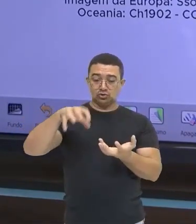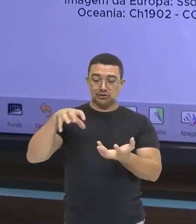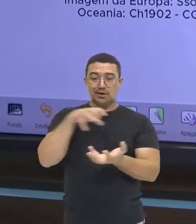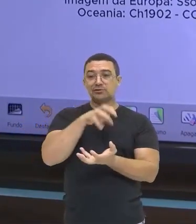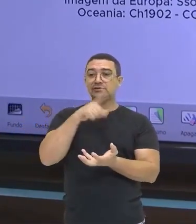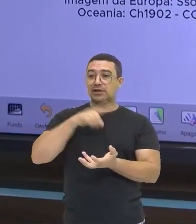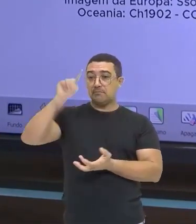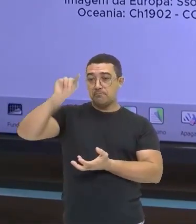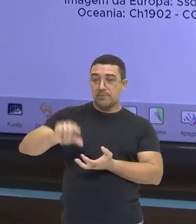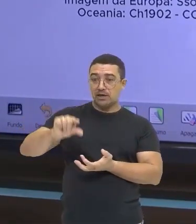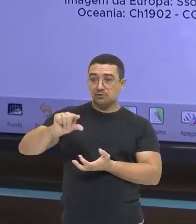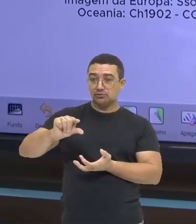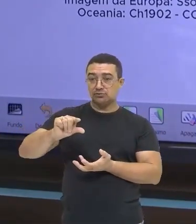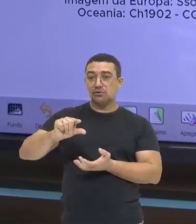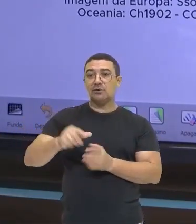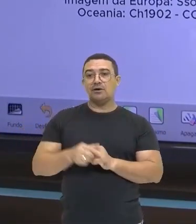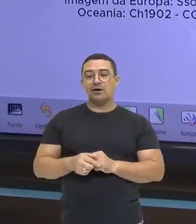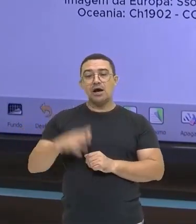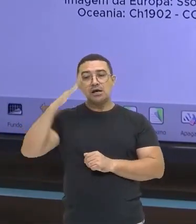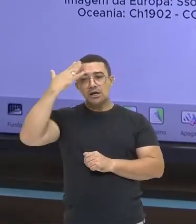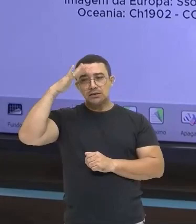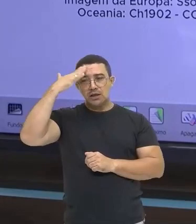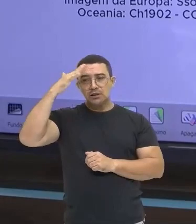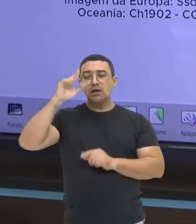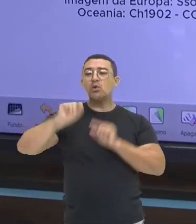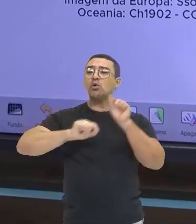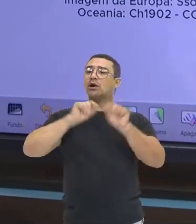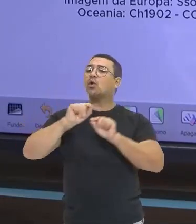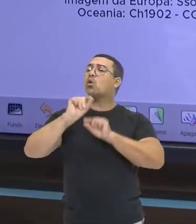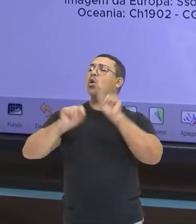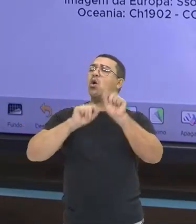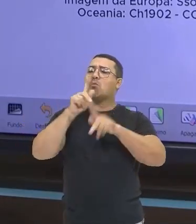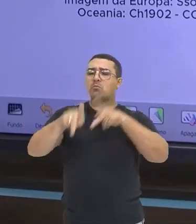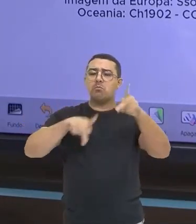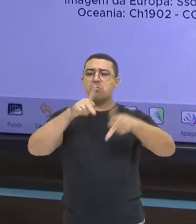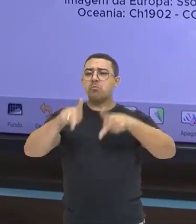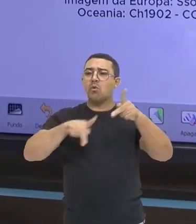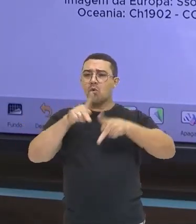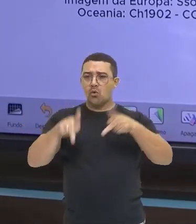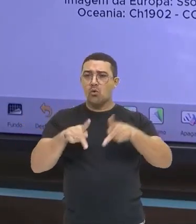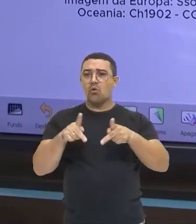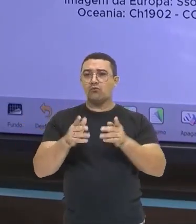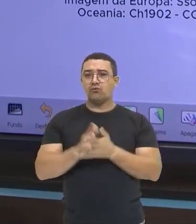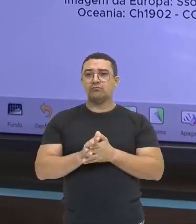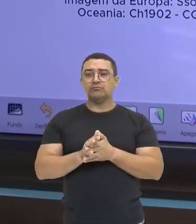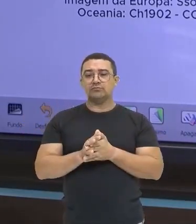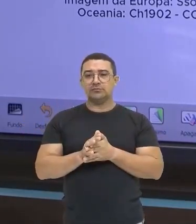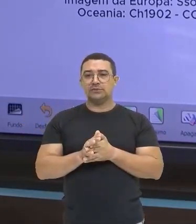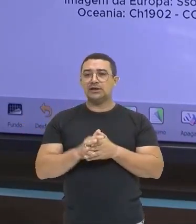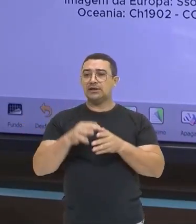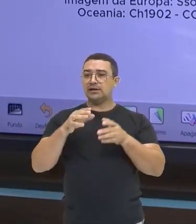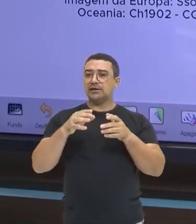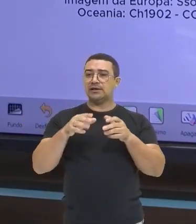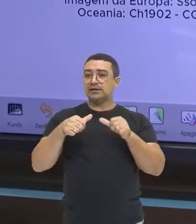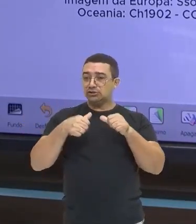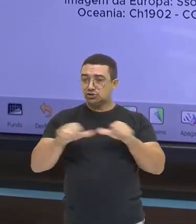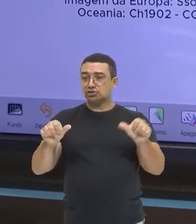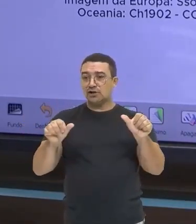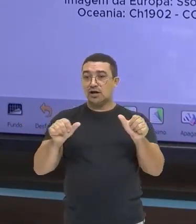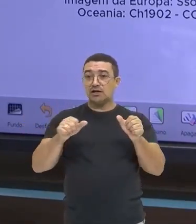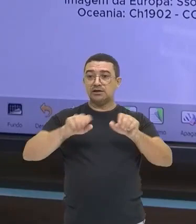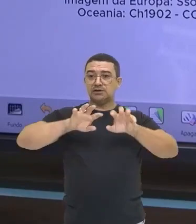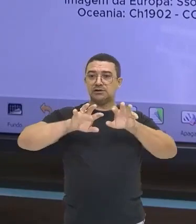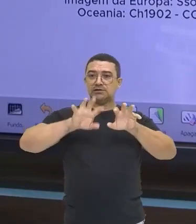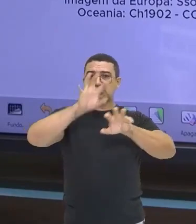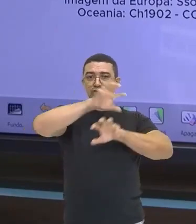que concentra menos, e que a gente compreenda um pouco como essa população ela está espacializada pelos